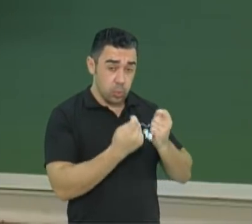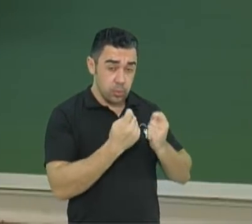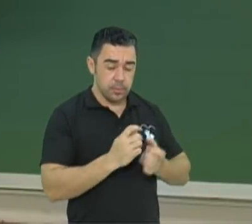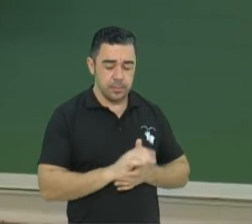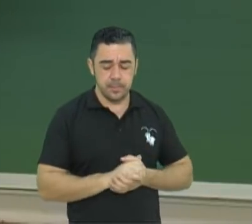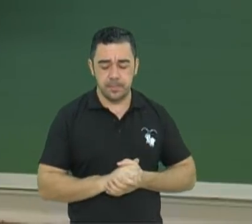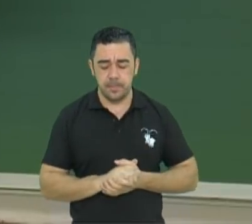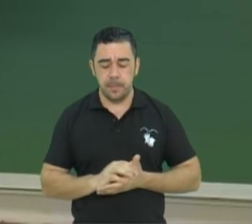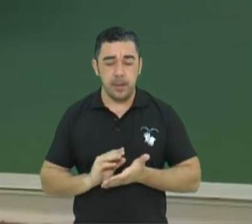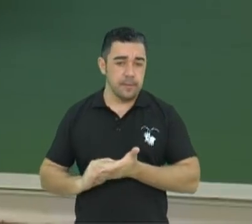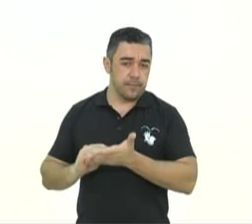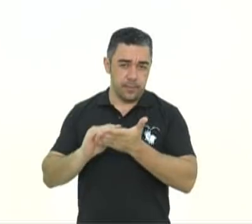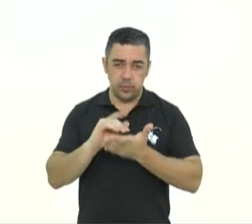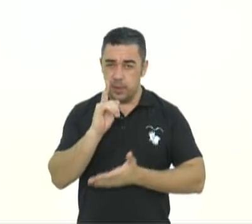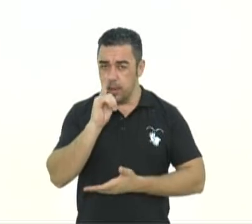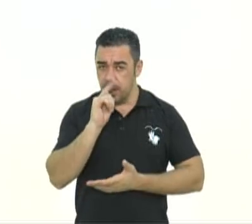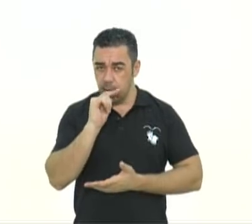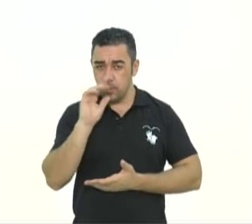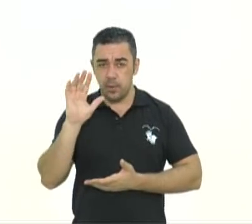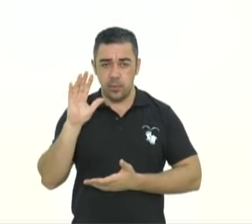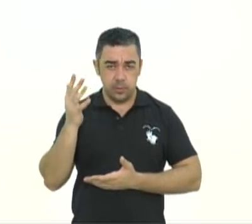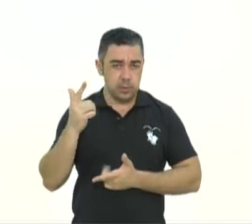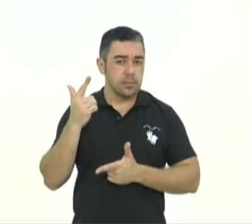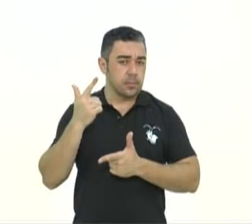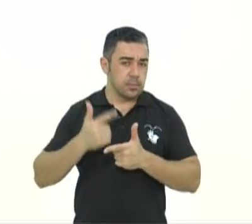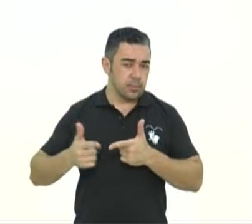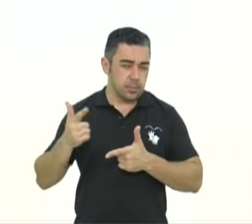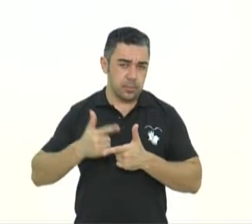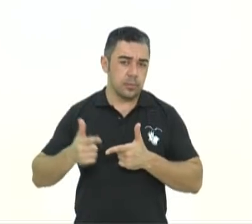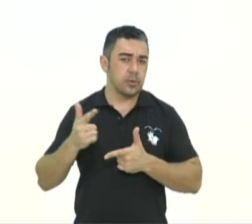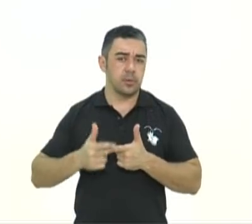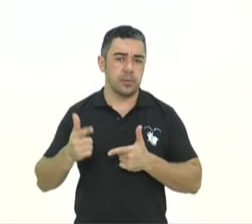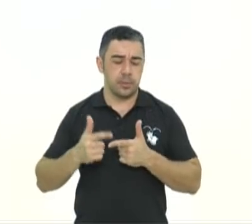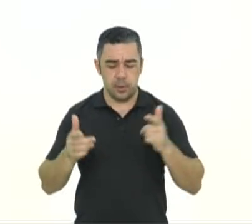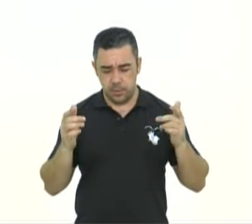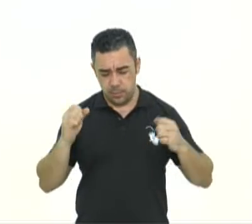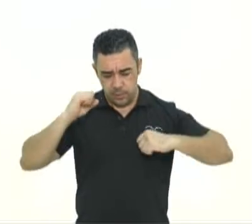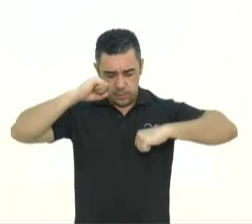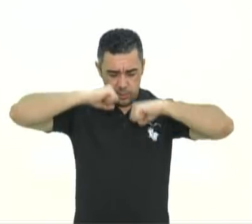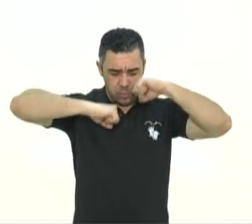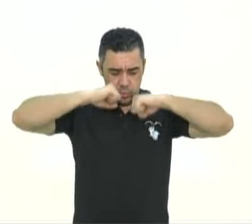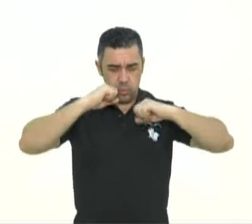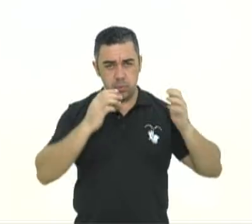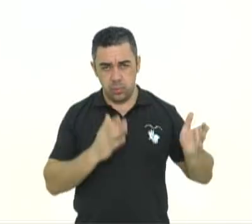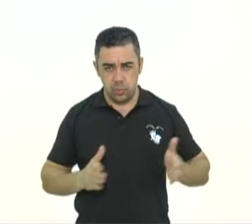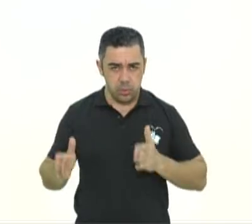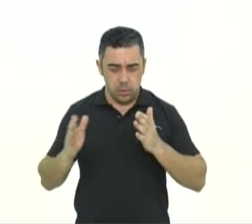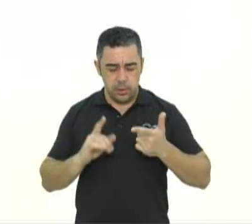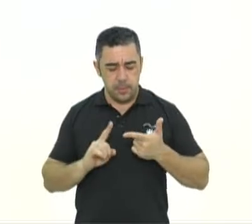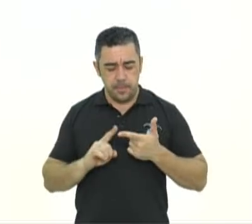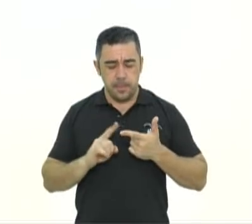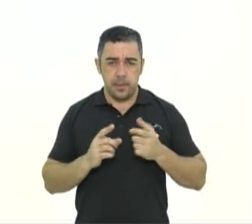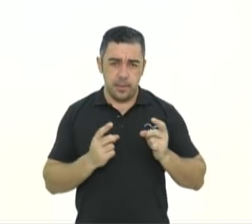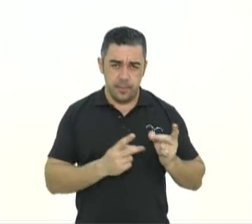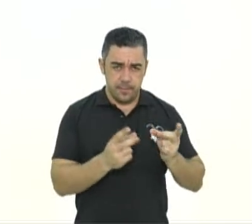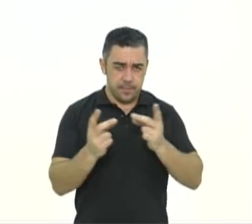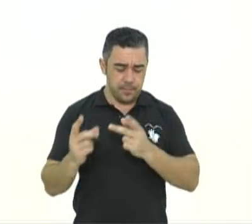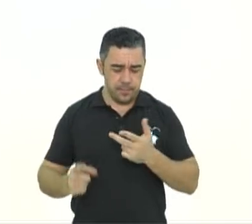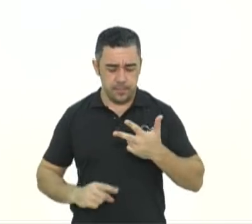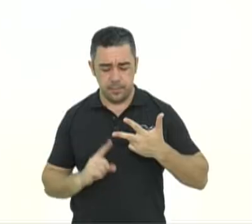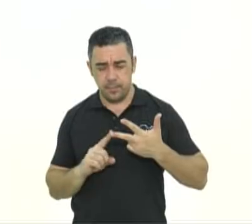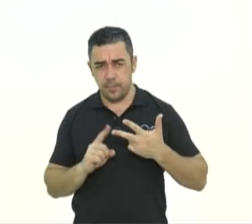escassez da água acarreta impactos na produção industrial, no comércio, na